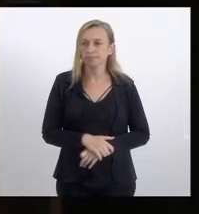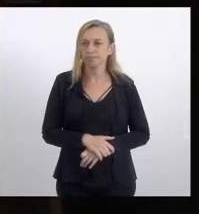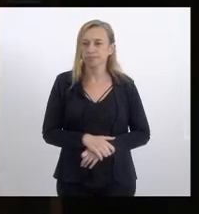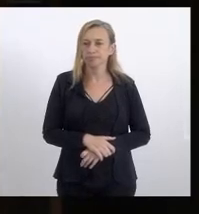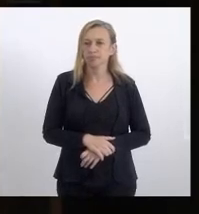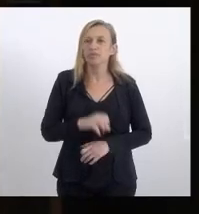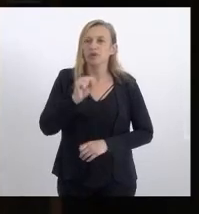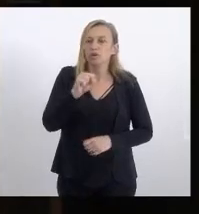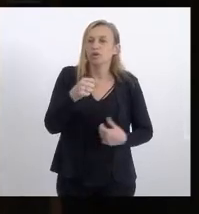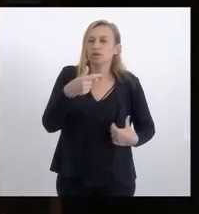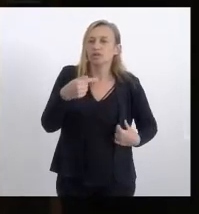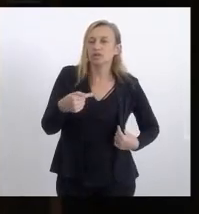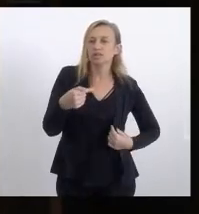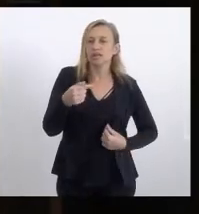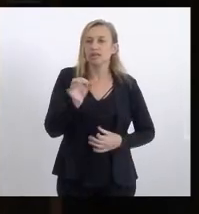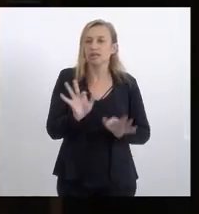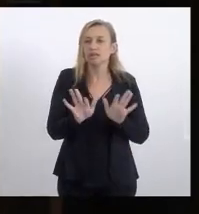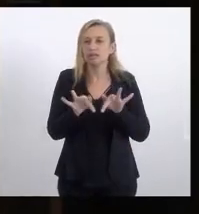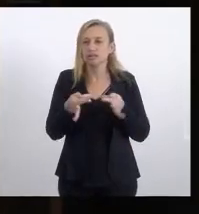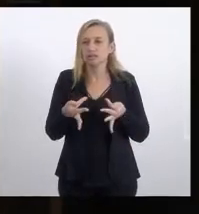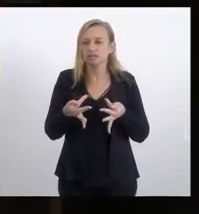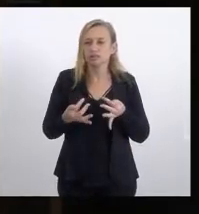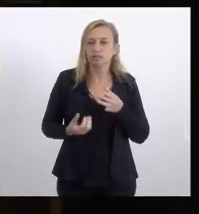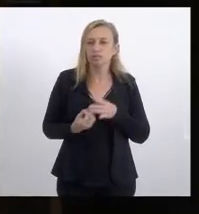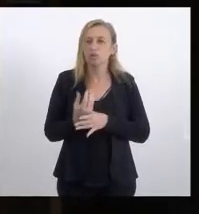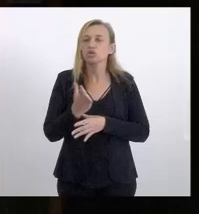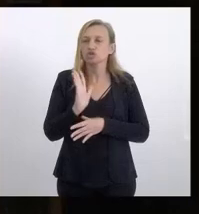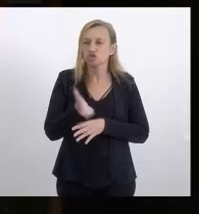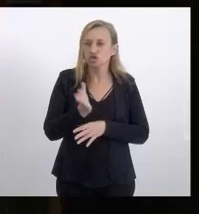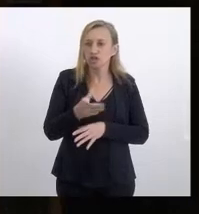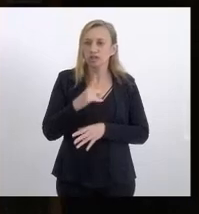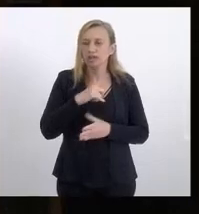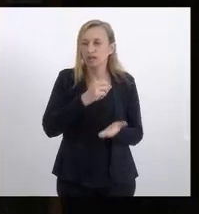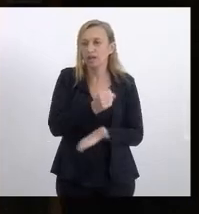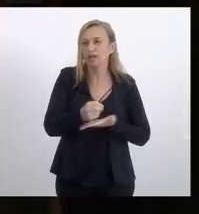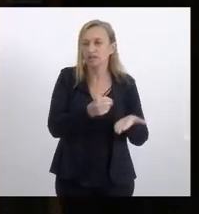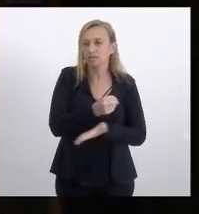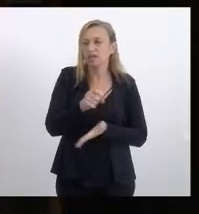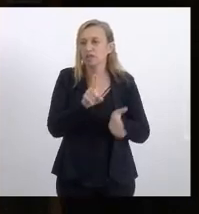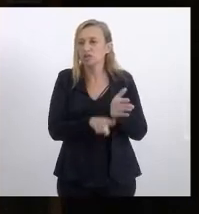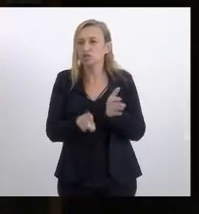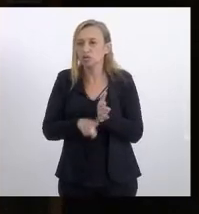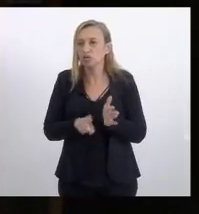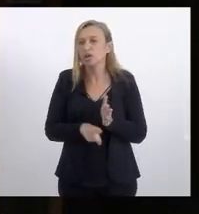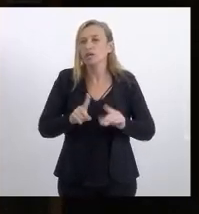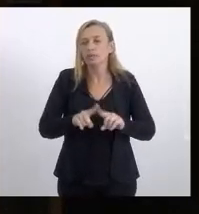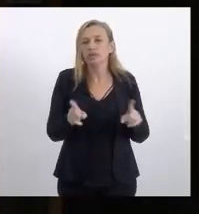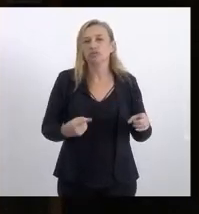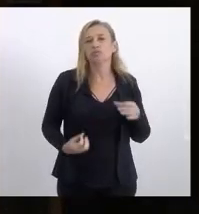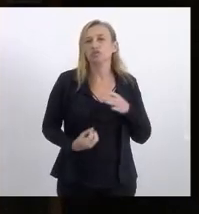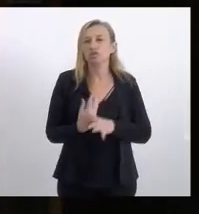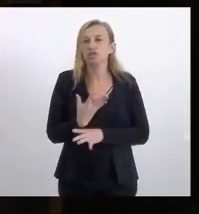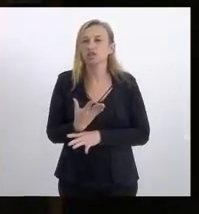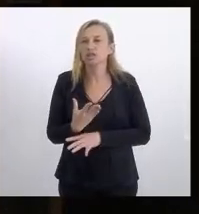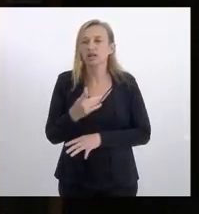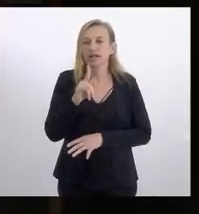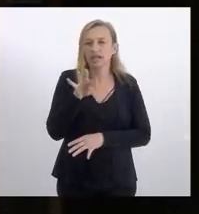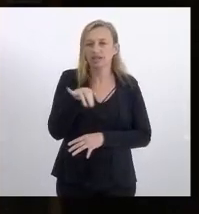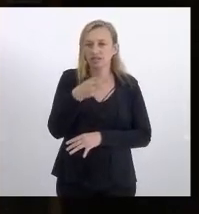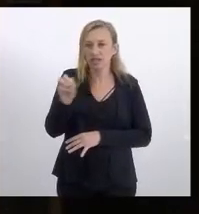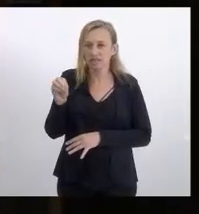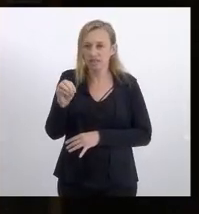em 87 simplesmente é uma reprodução do que já tem lá que são as bases de desconto mas como a gente está criando a